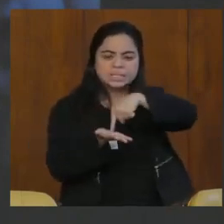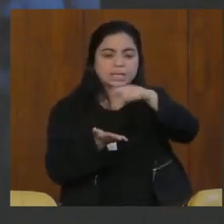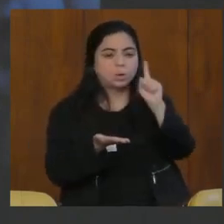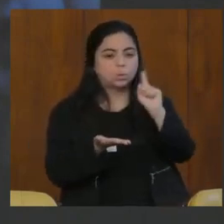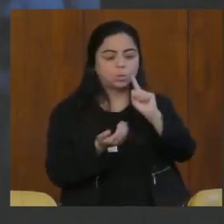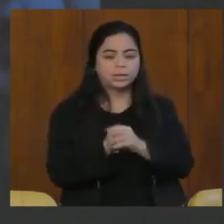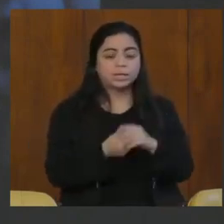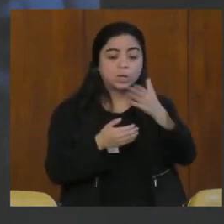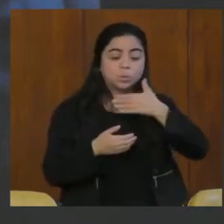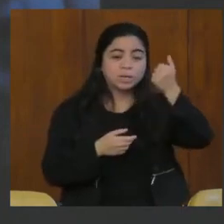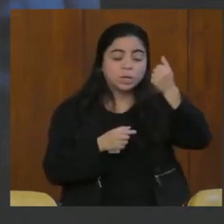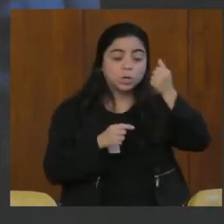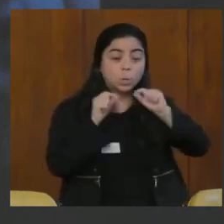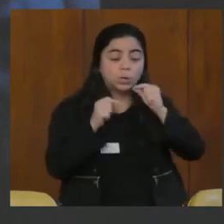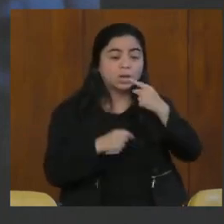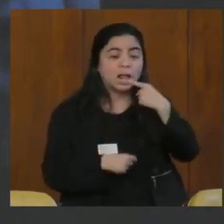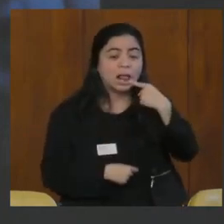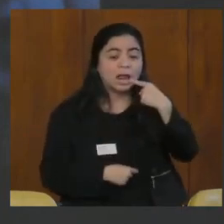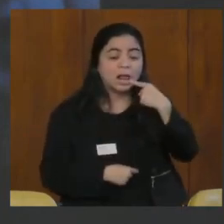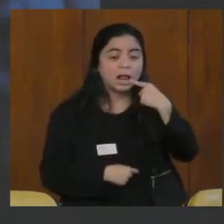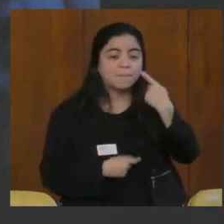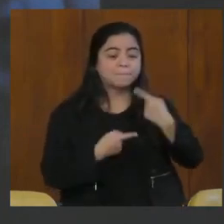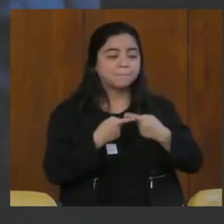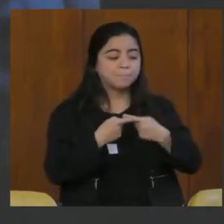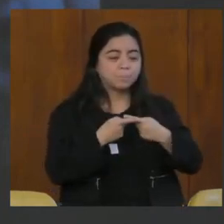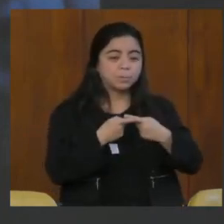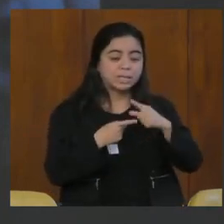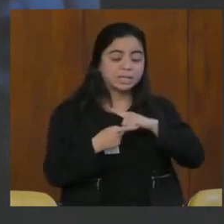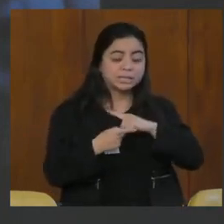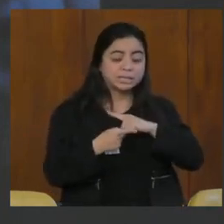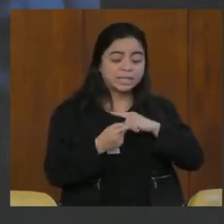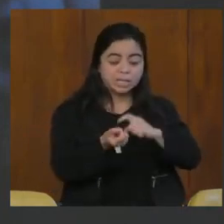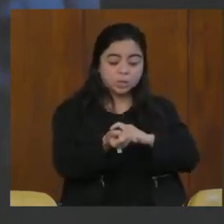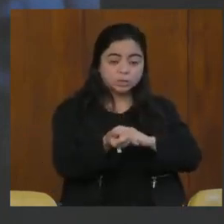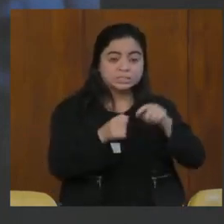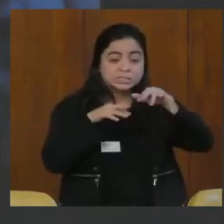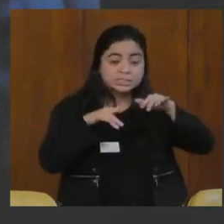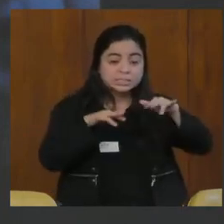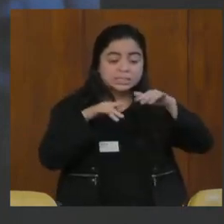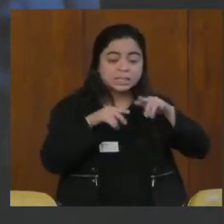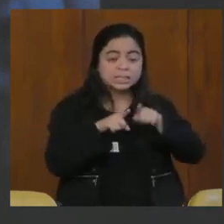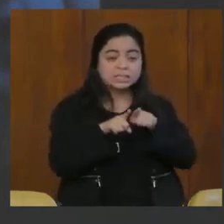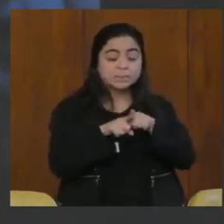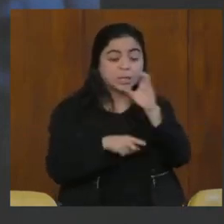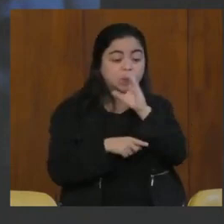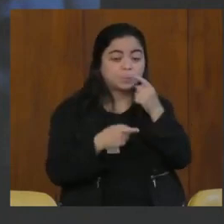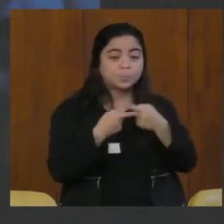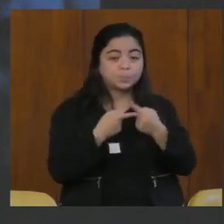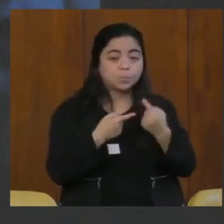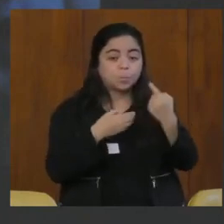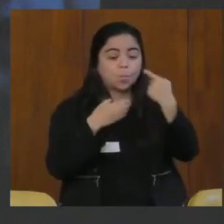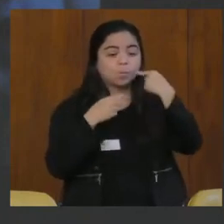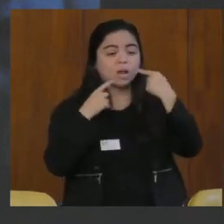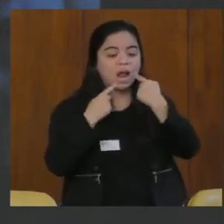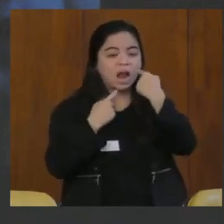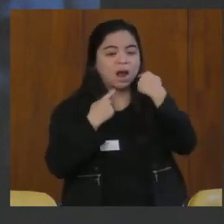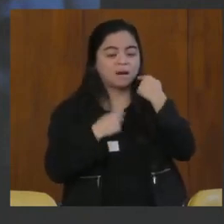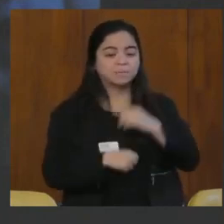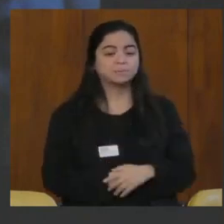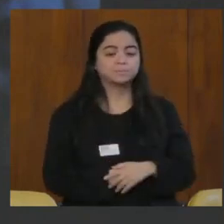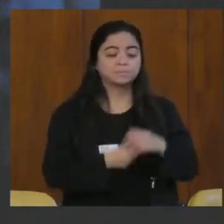melhor lugar? É a língua, porque a língua é muito vascularizada, está sempre quente, porque ela está dentro da boca. Então, a gente sempre